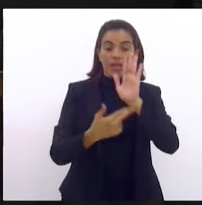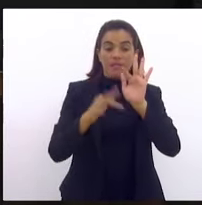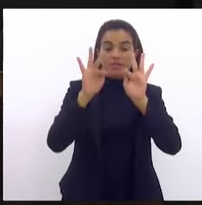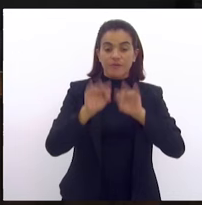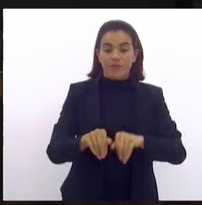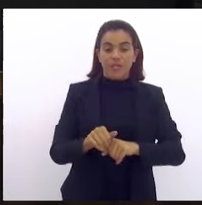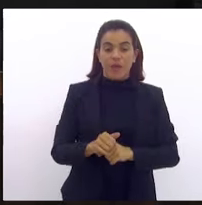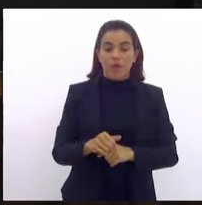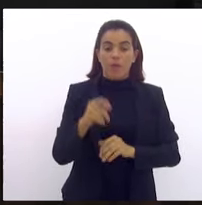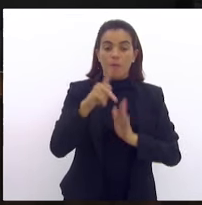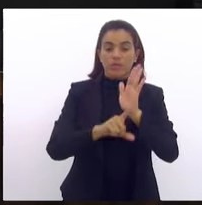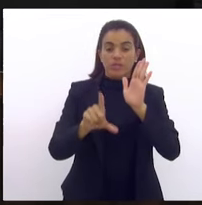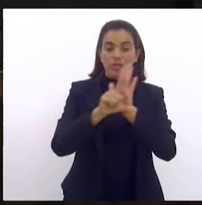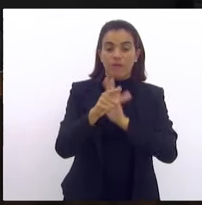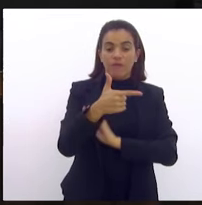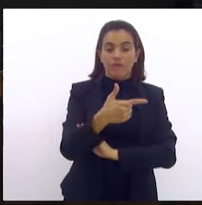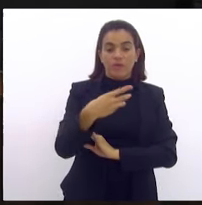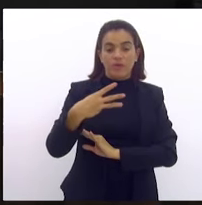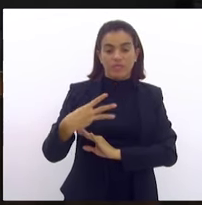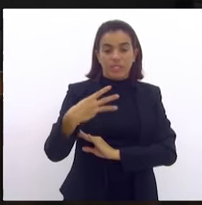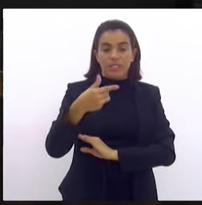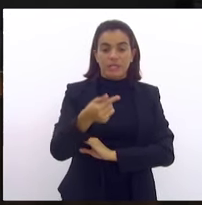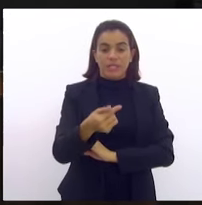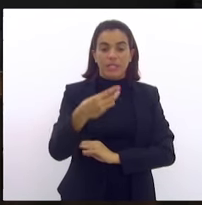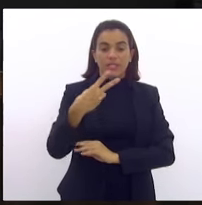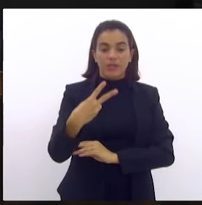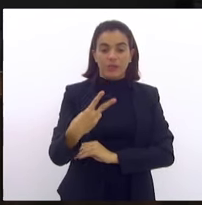final, projeto de lei número